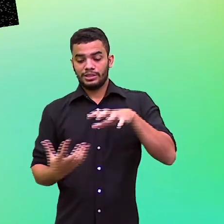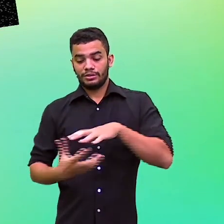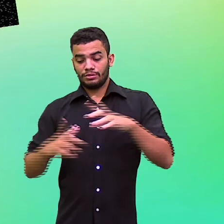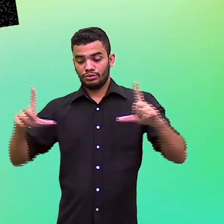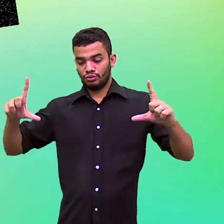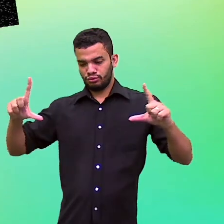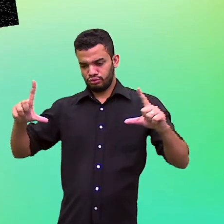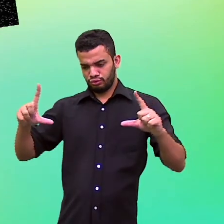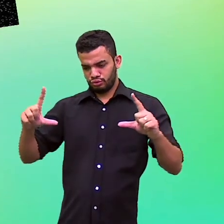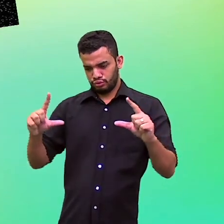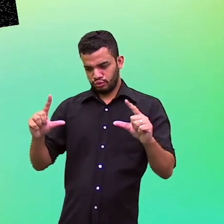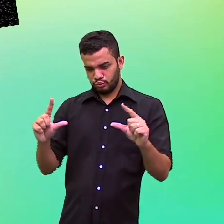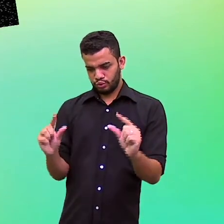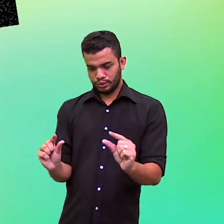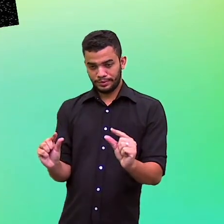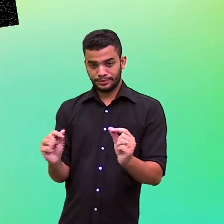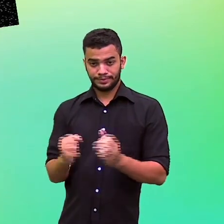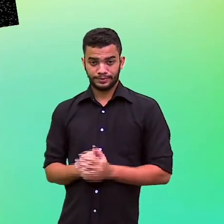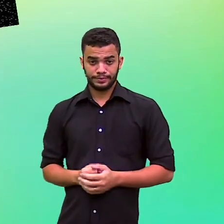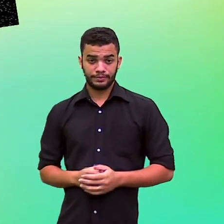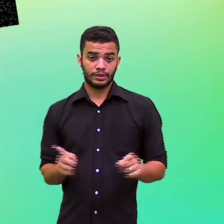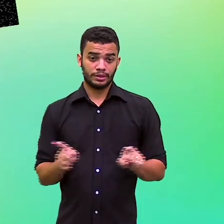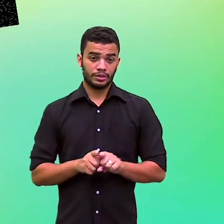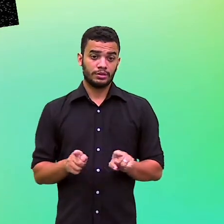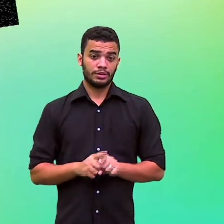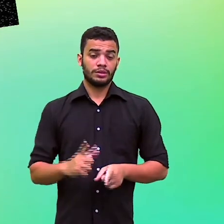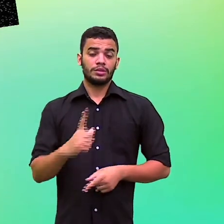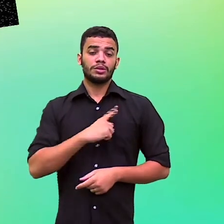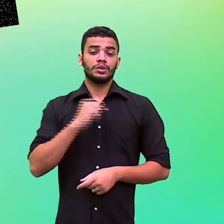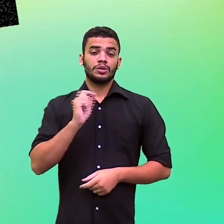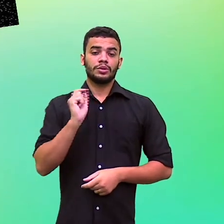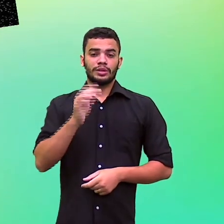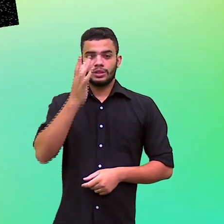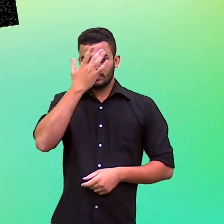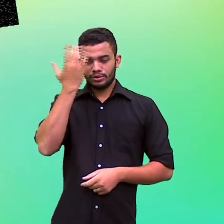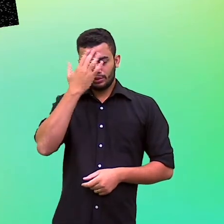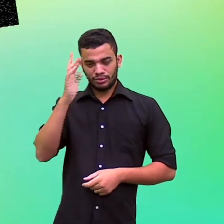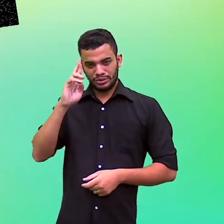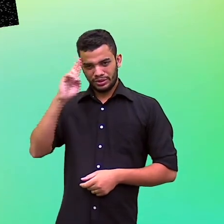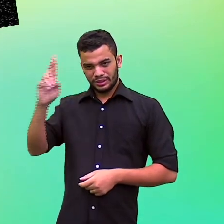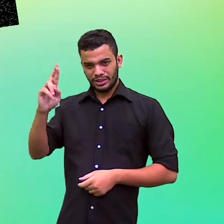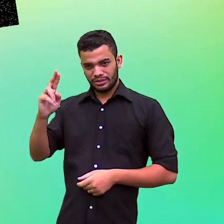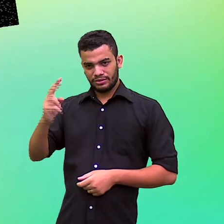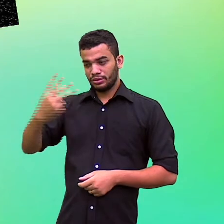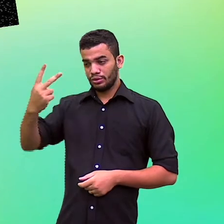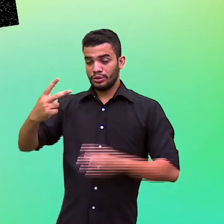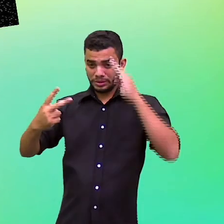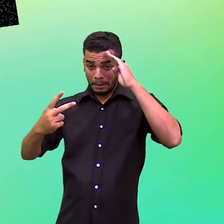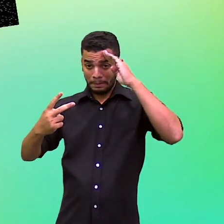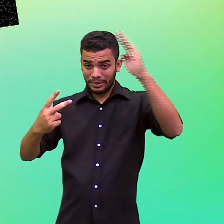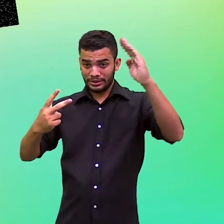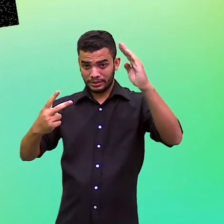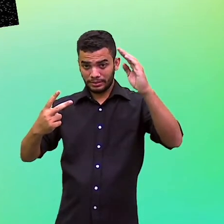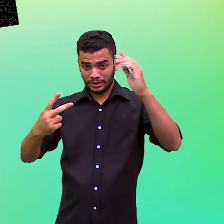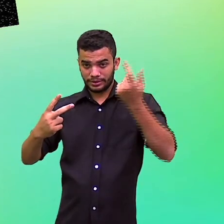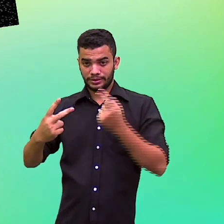diminuíssem. Tínhamos também os dois líderes principais, Araújo Lima, Padre